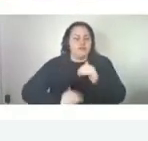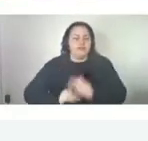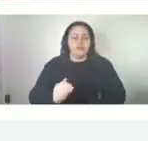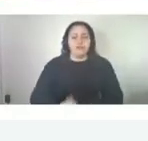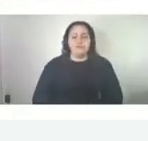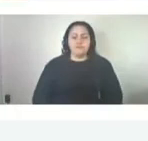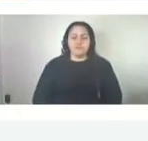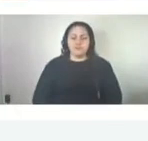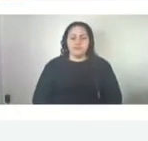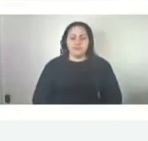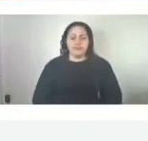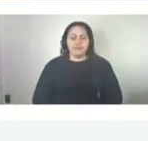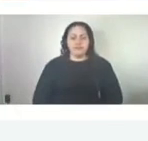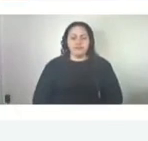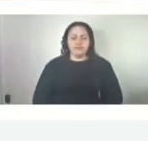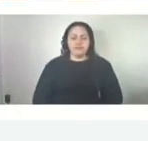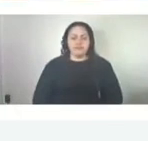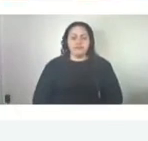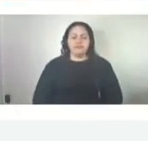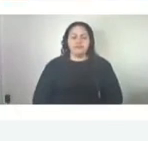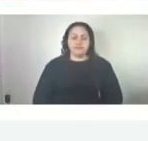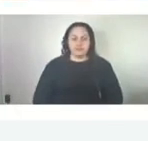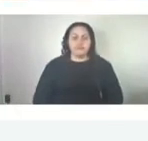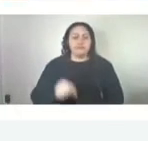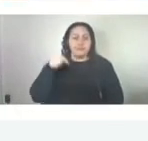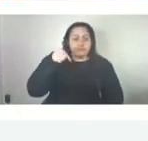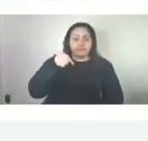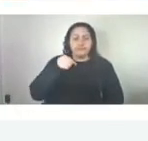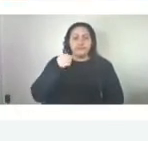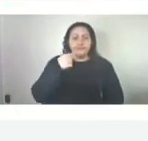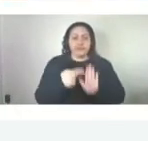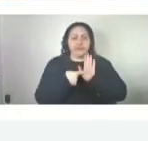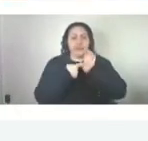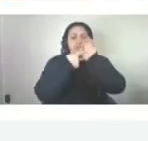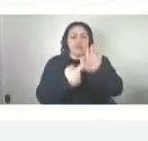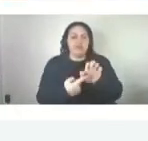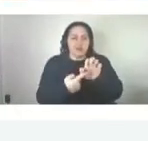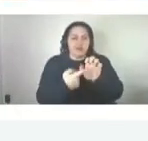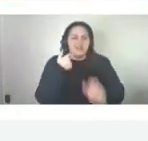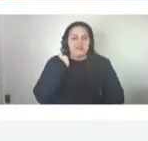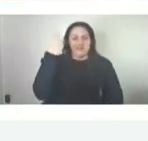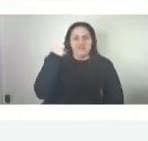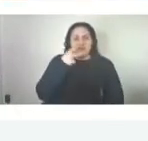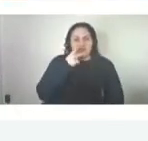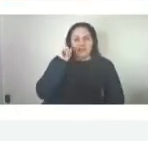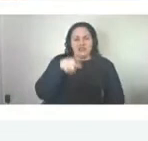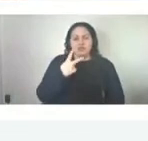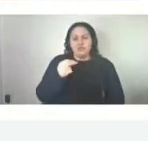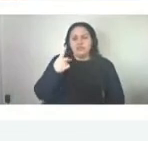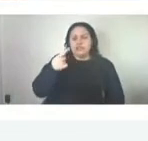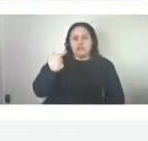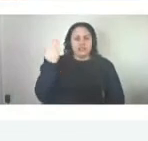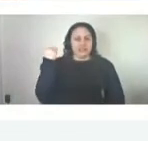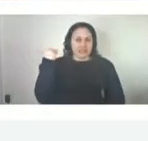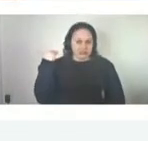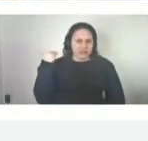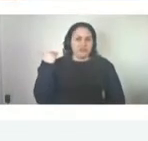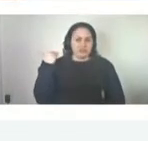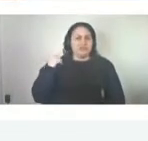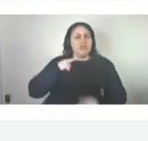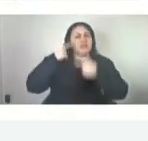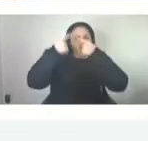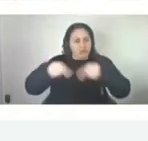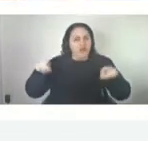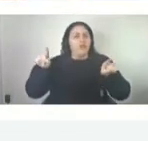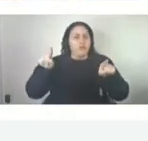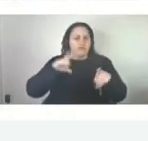Essa foi a exposição que eu falei para vocês, né? Que foi em 2017 que ela foi inaugurada, ela está